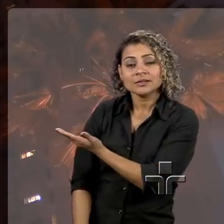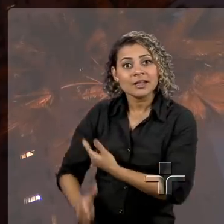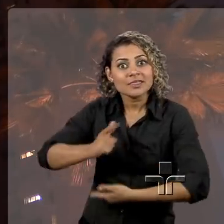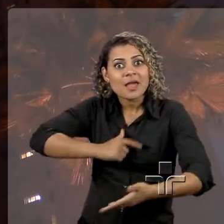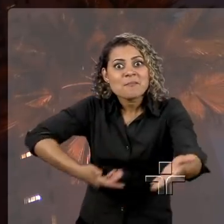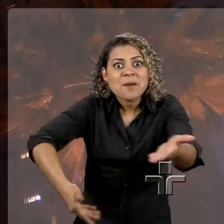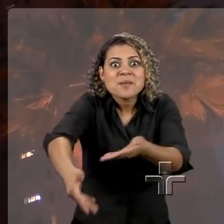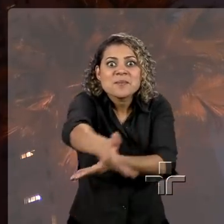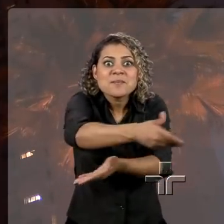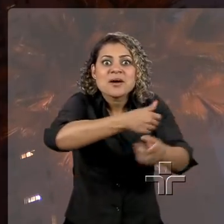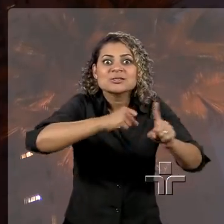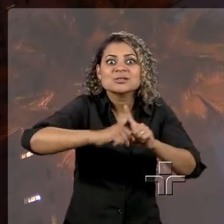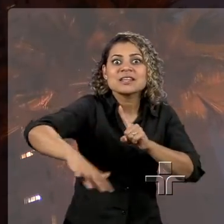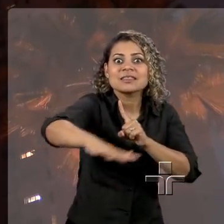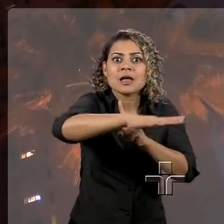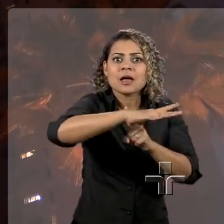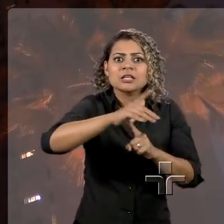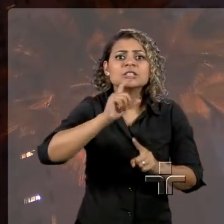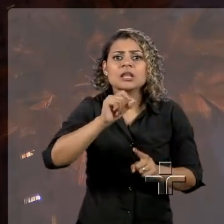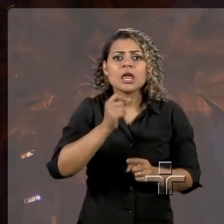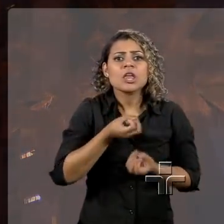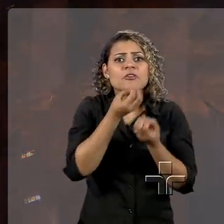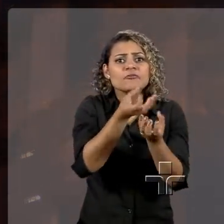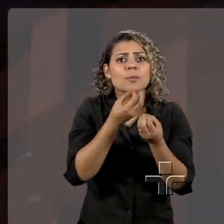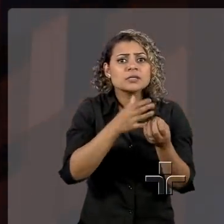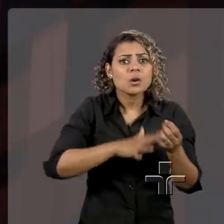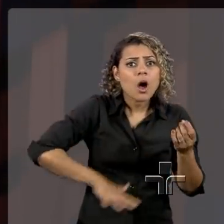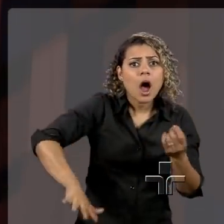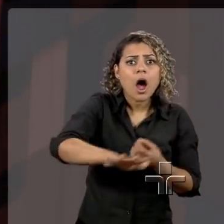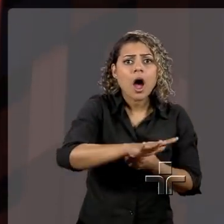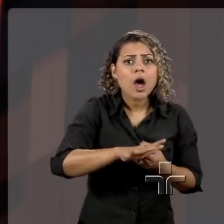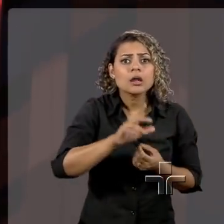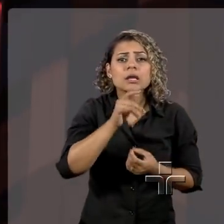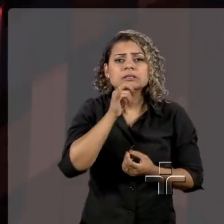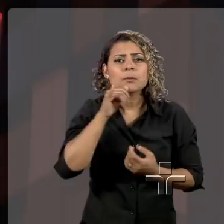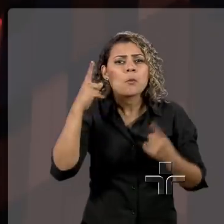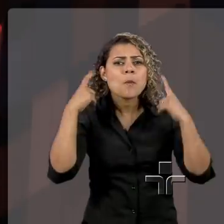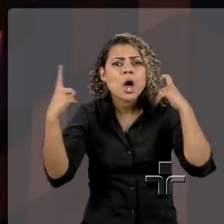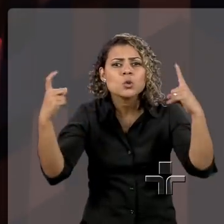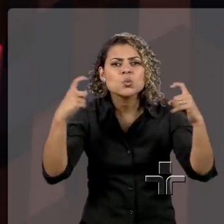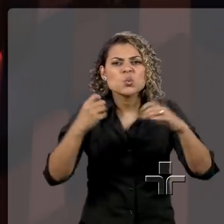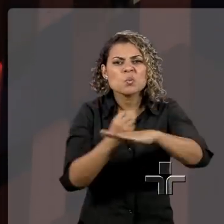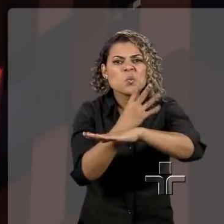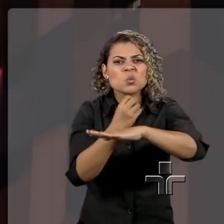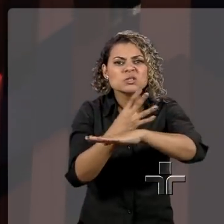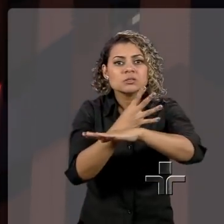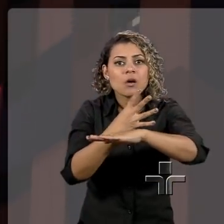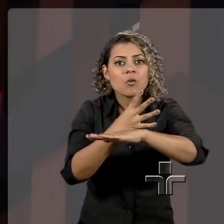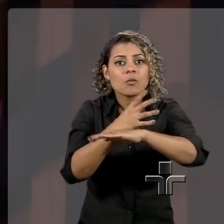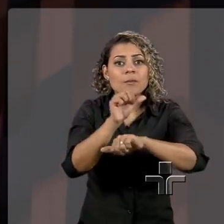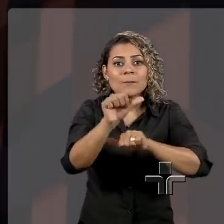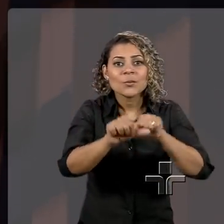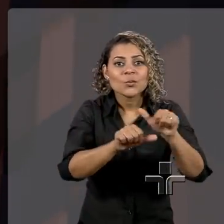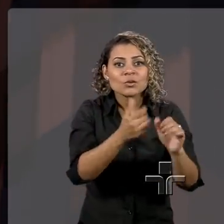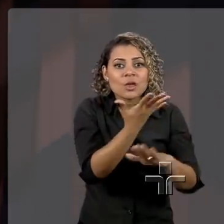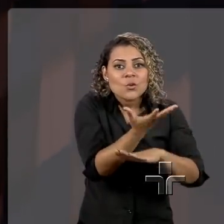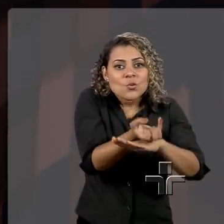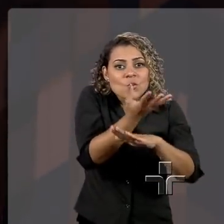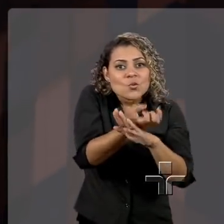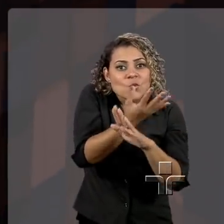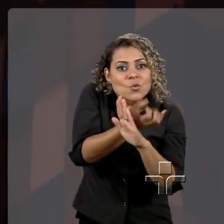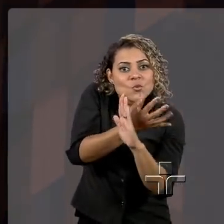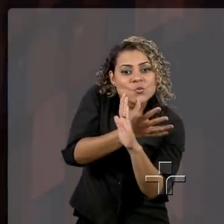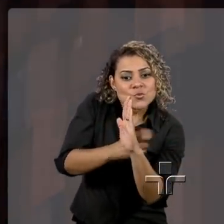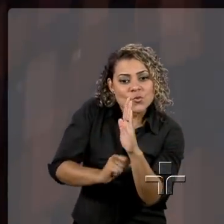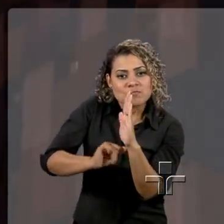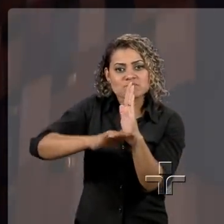cidade. Um sistema eletrônico capta as informações do ambiente, como ruído e poluição, e transforma tudo em